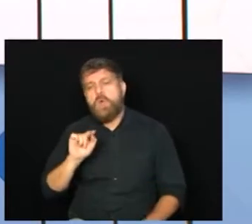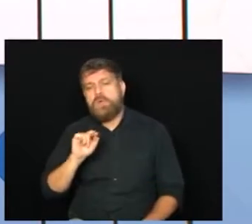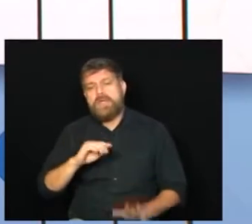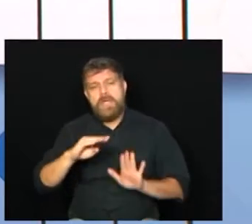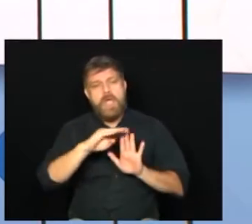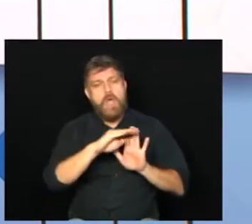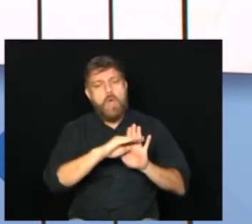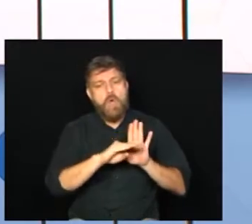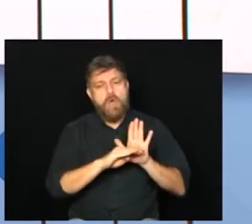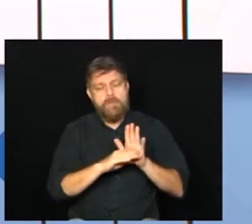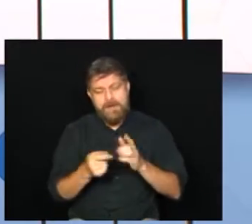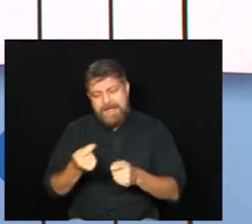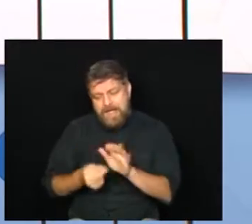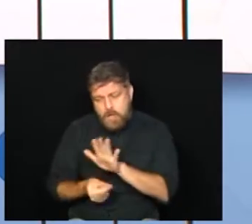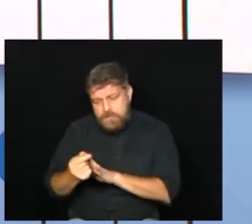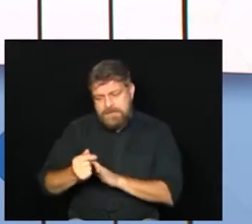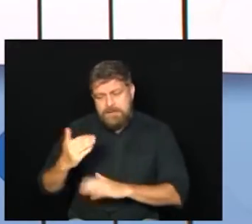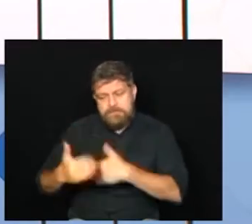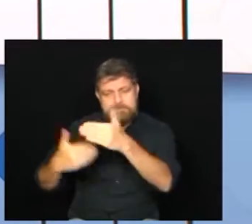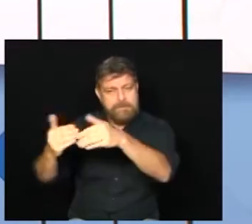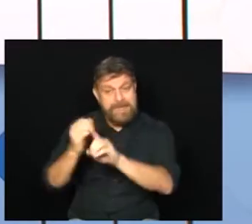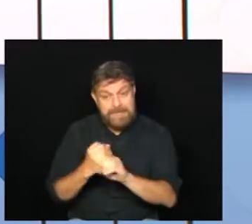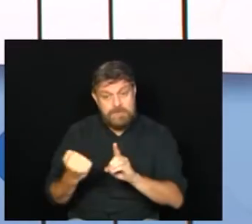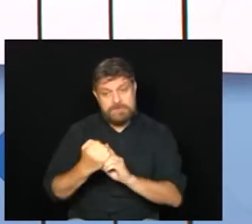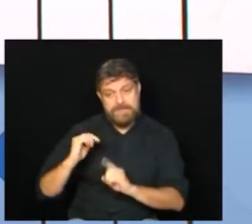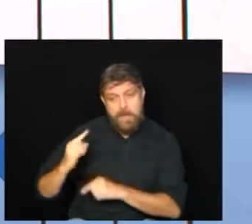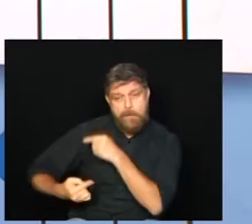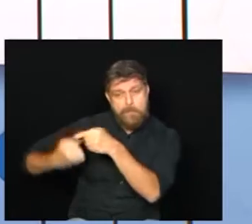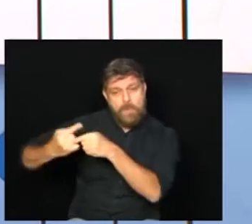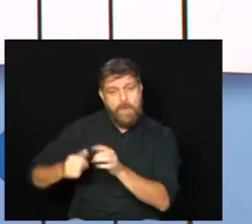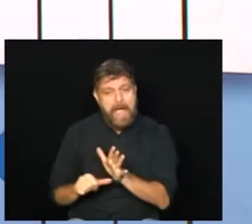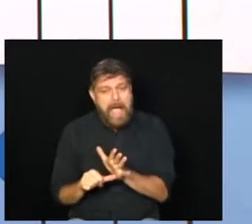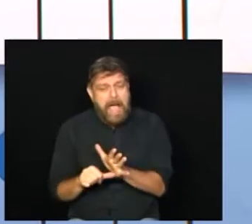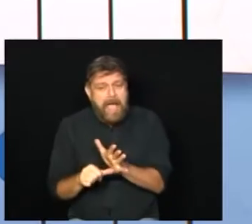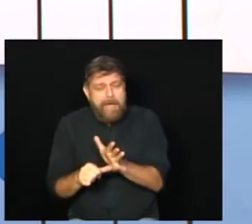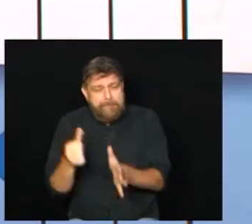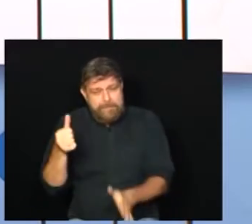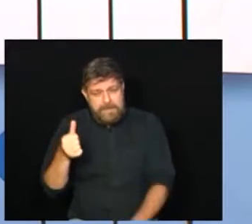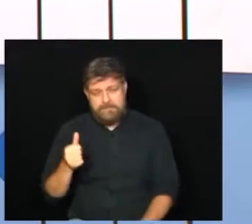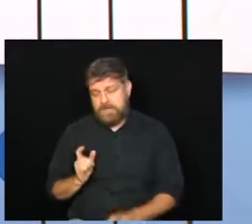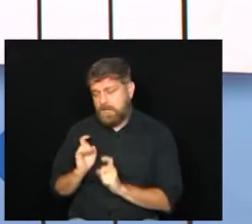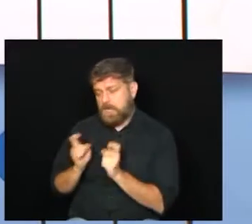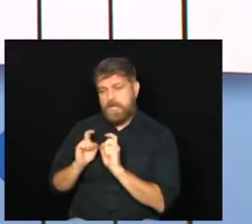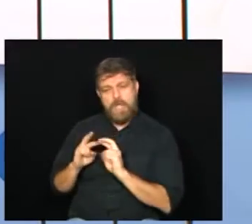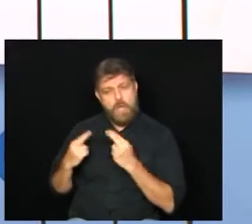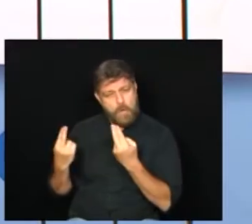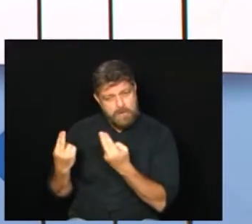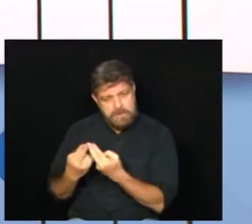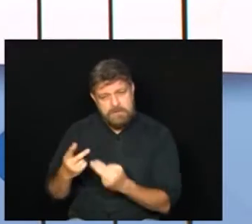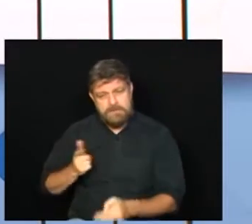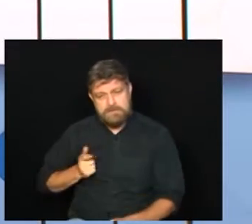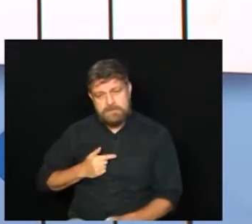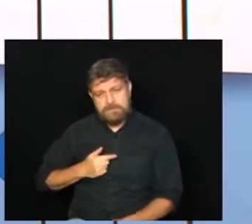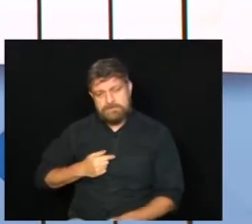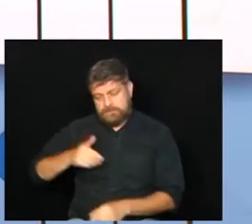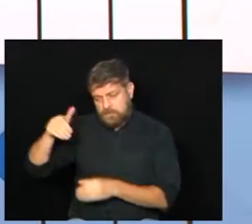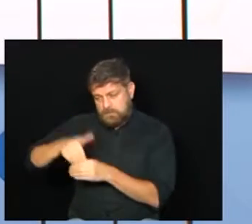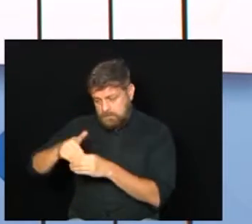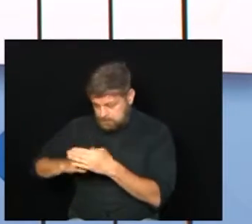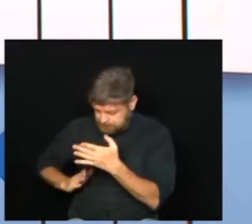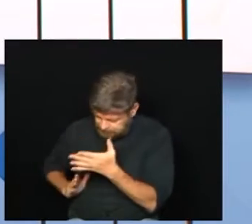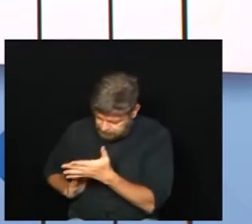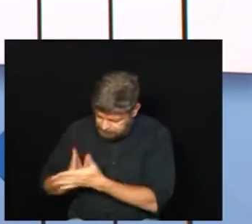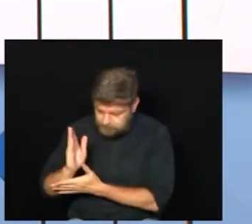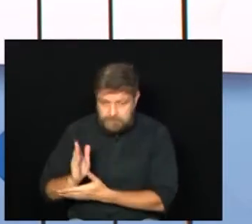Programa de Ativação Econômica e Social. Olha, a primeira reunião foi justamente para aprovar o